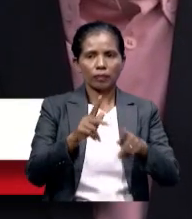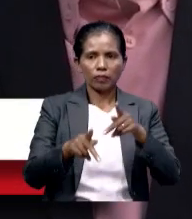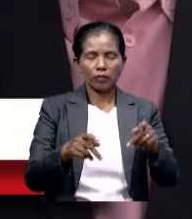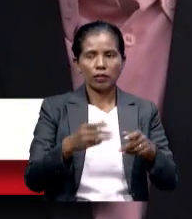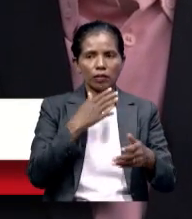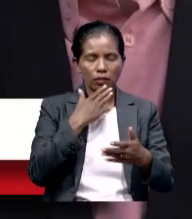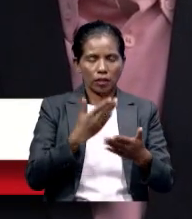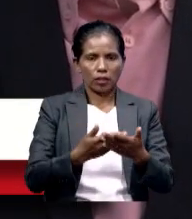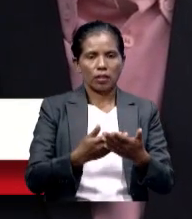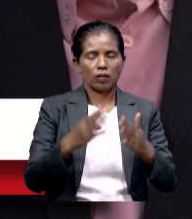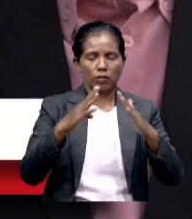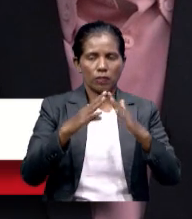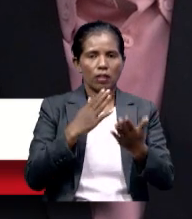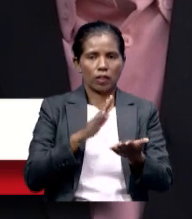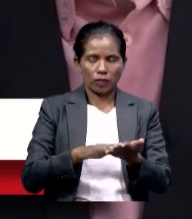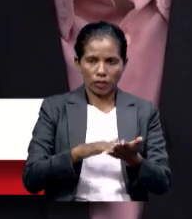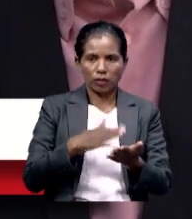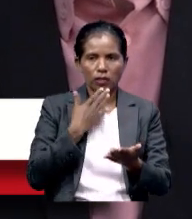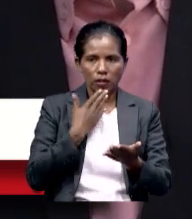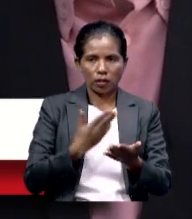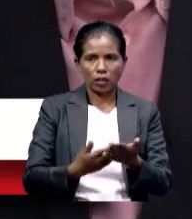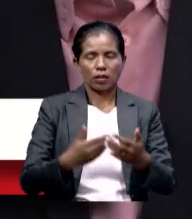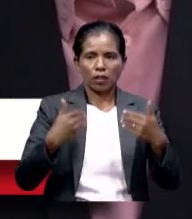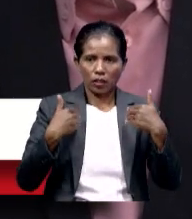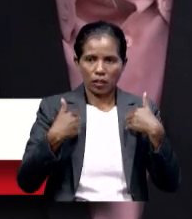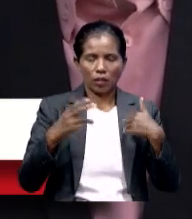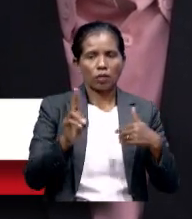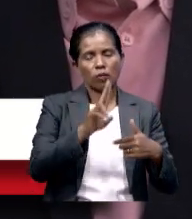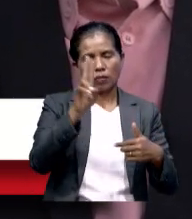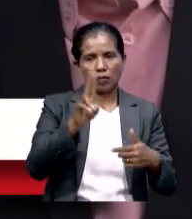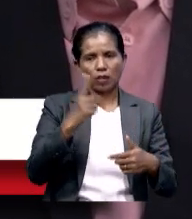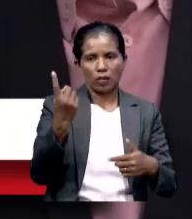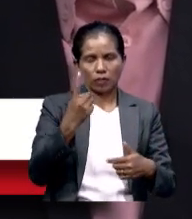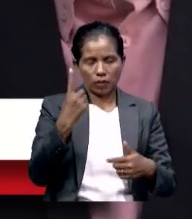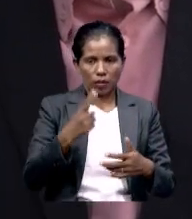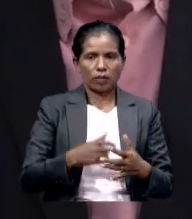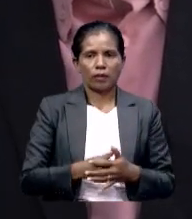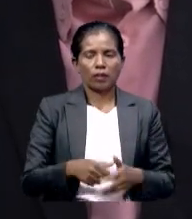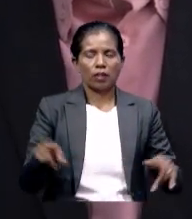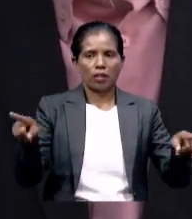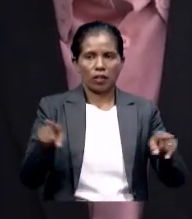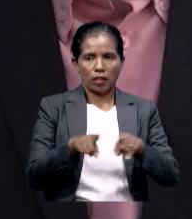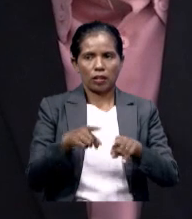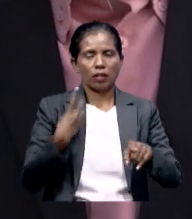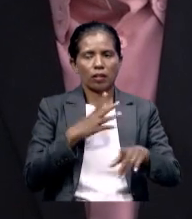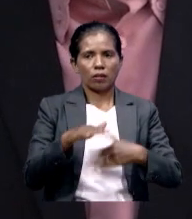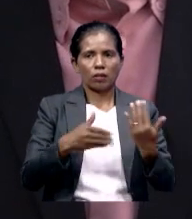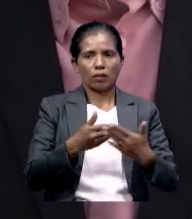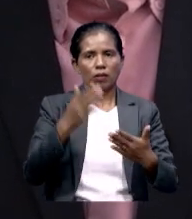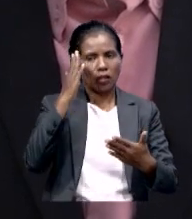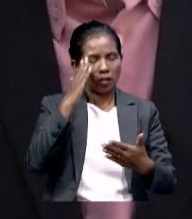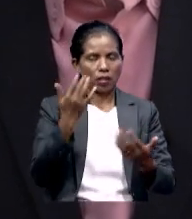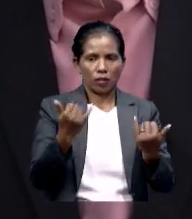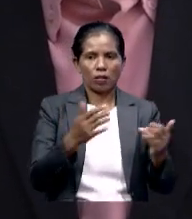dia neve que sei iha para tu usar na fati nessa então tu está tendo agora de dar o que é